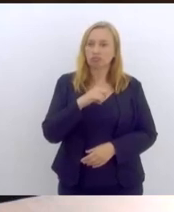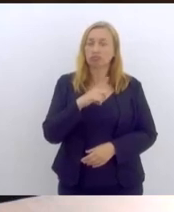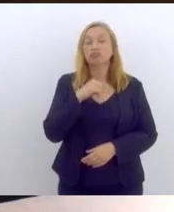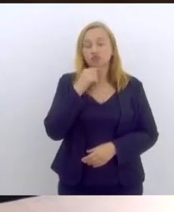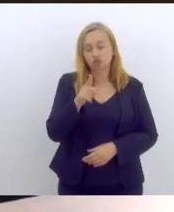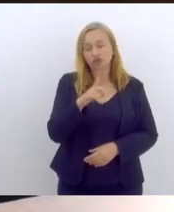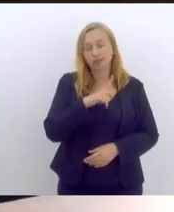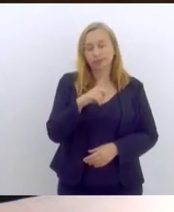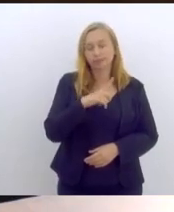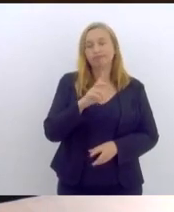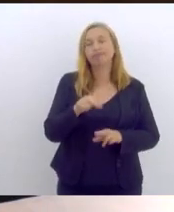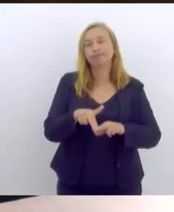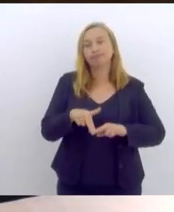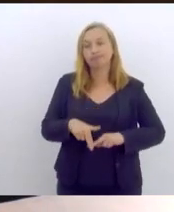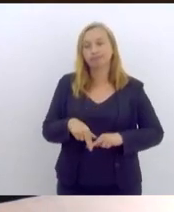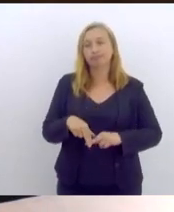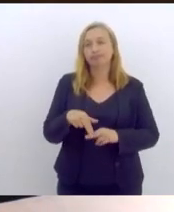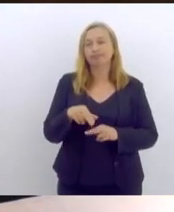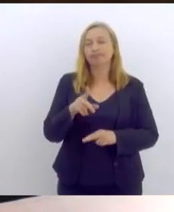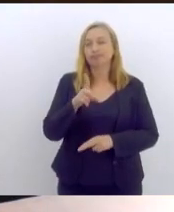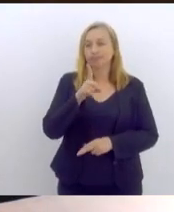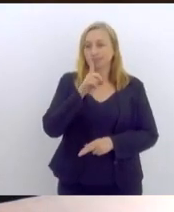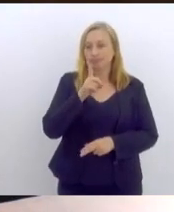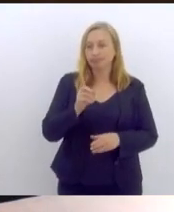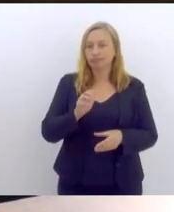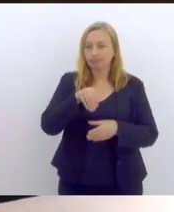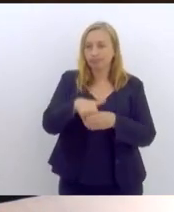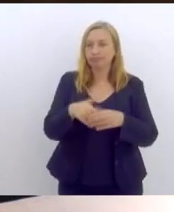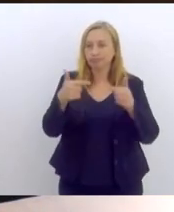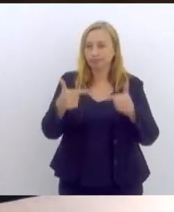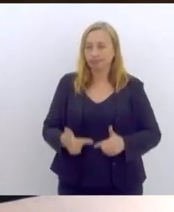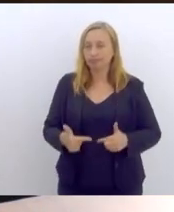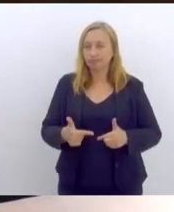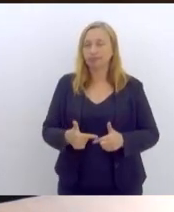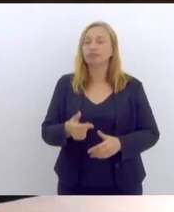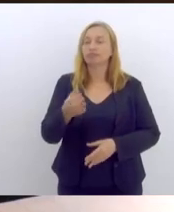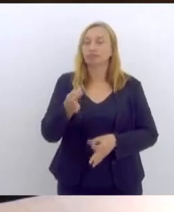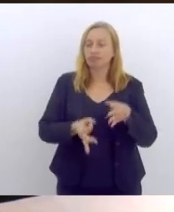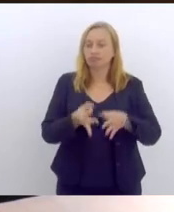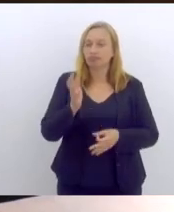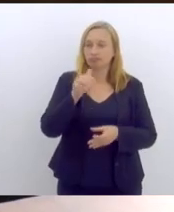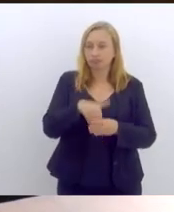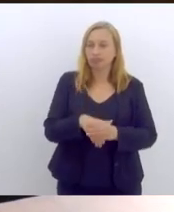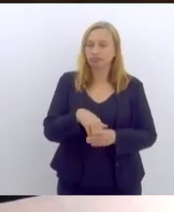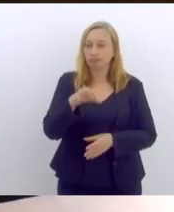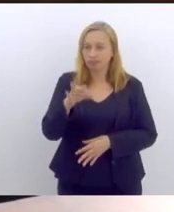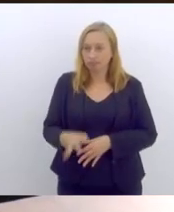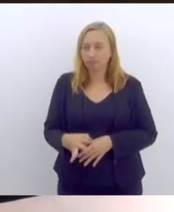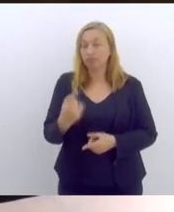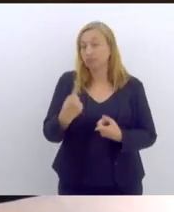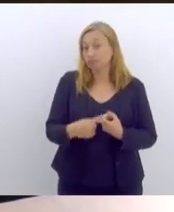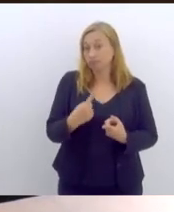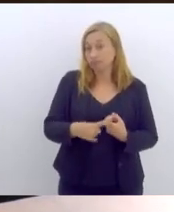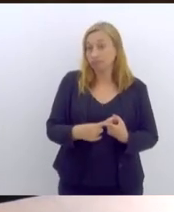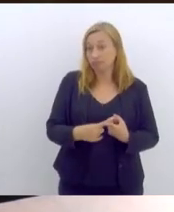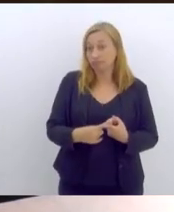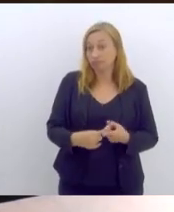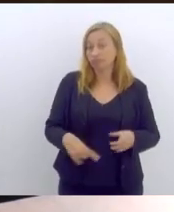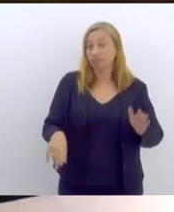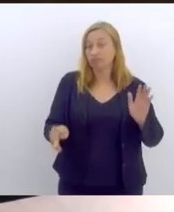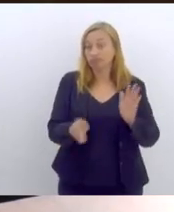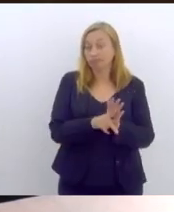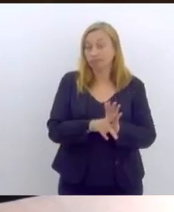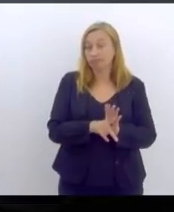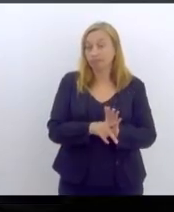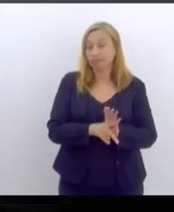dúvida. Por isso, a abstenção é também um voto justo e correto, até porque é regimental. Muito